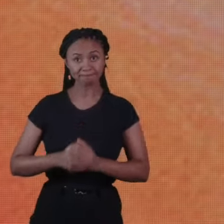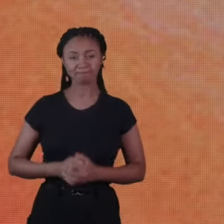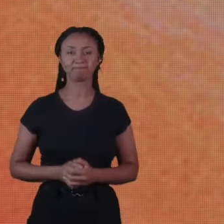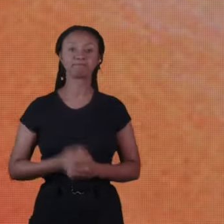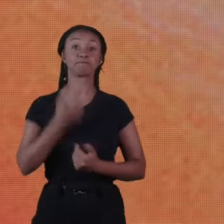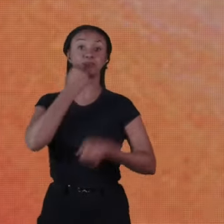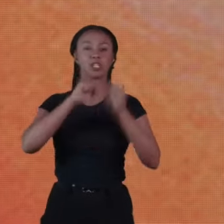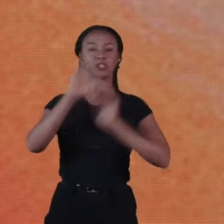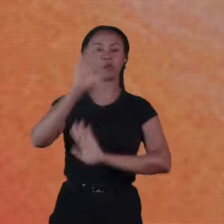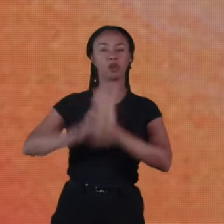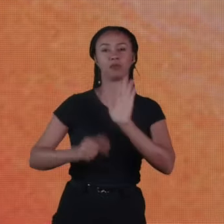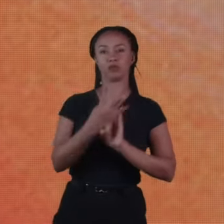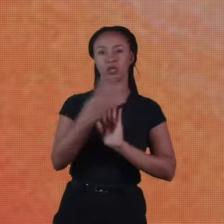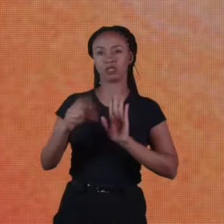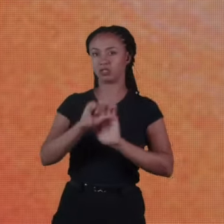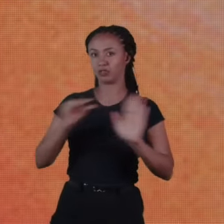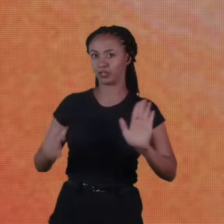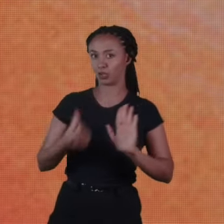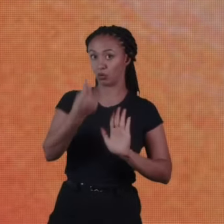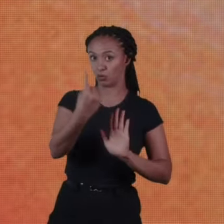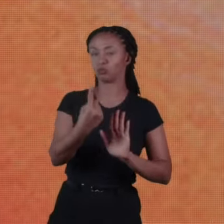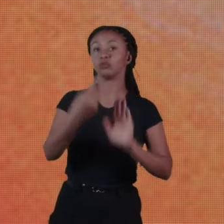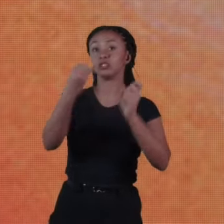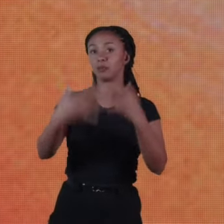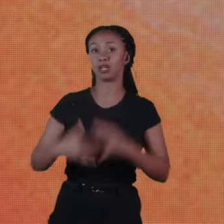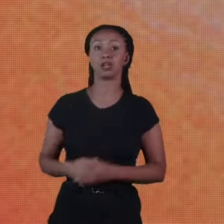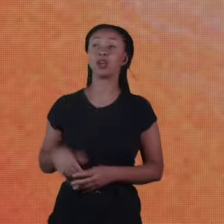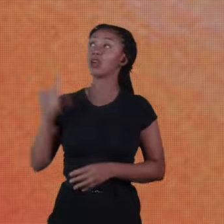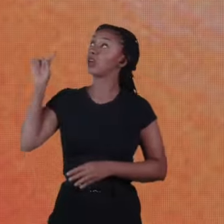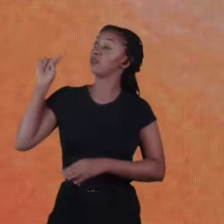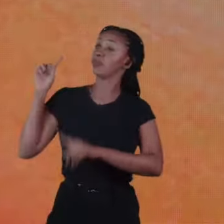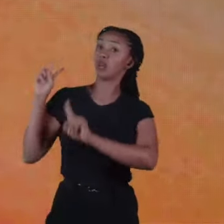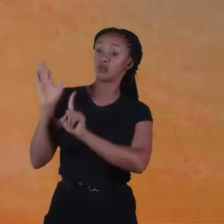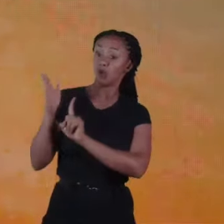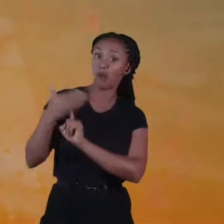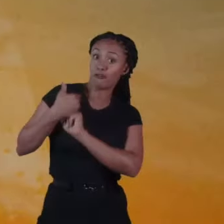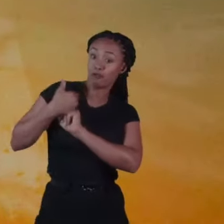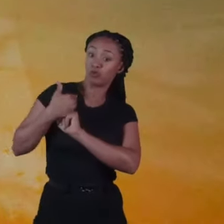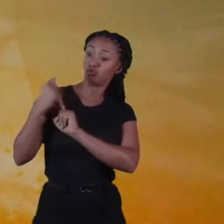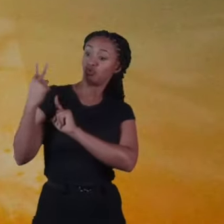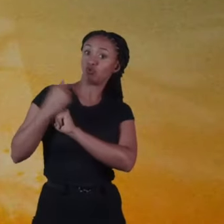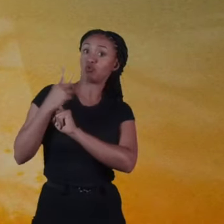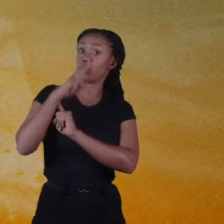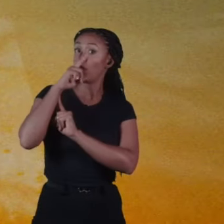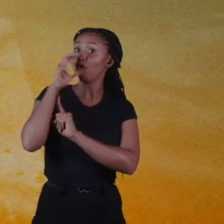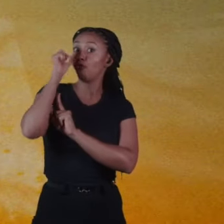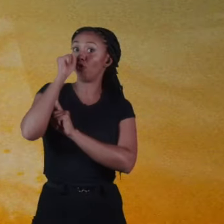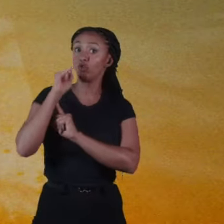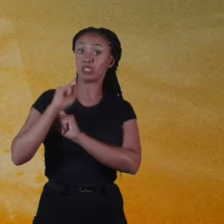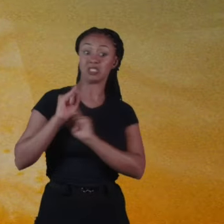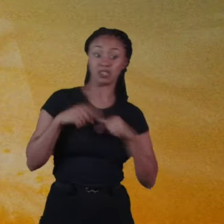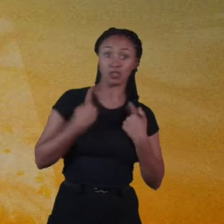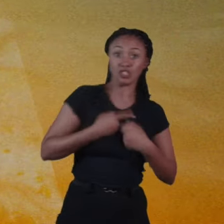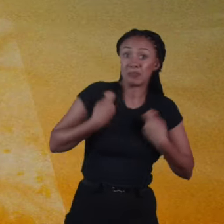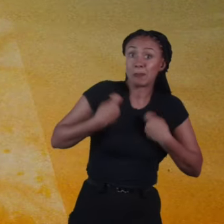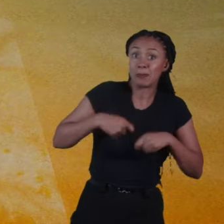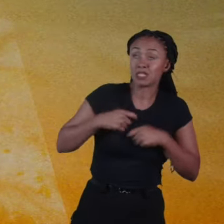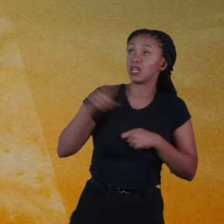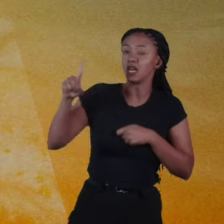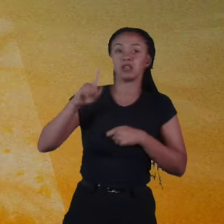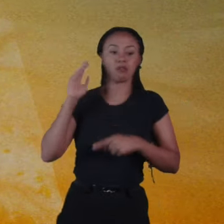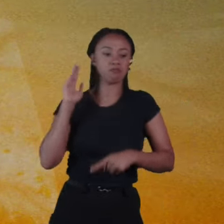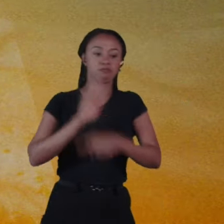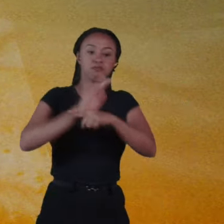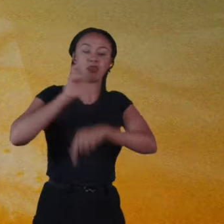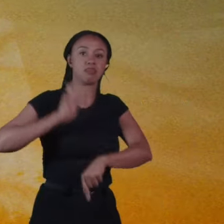Salmo 46, versículo 1 diz que Deus é nosso refúgio e fortaleza, socorro bem presente.